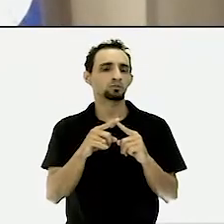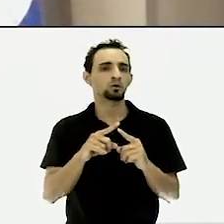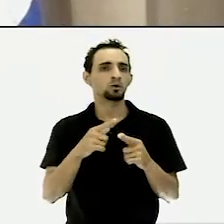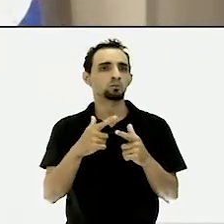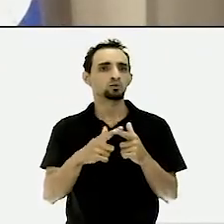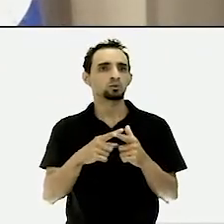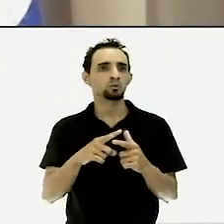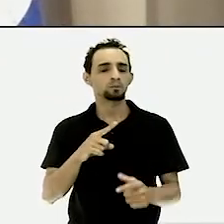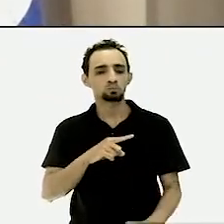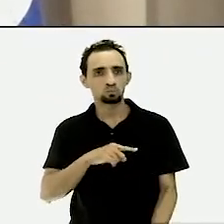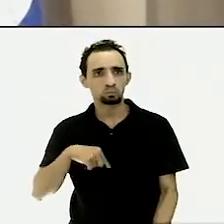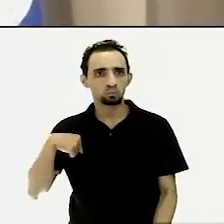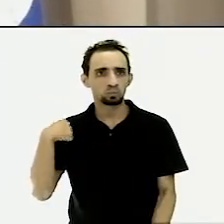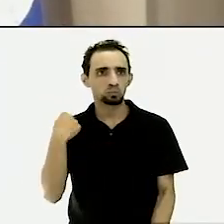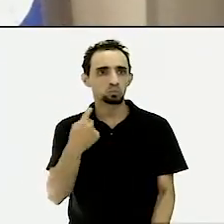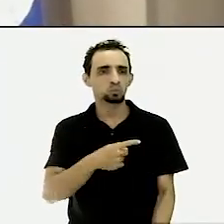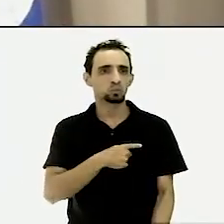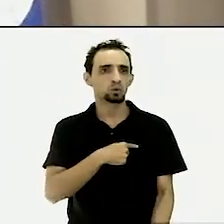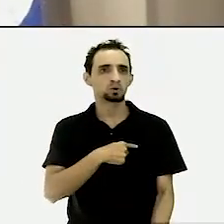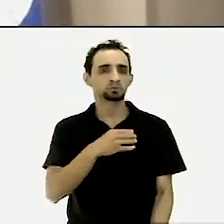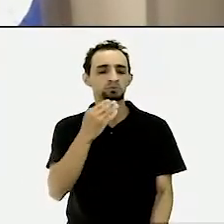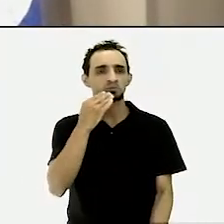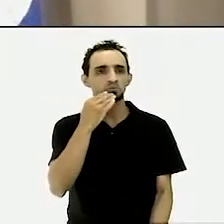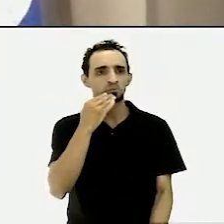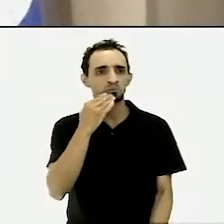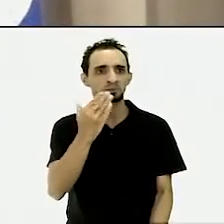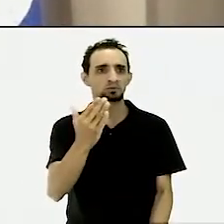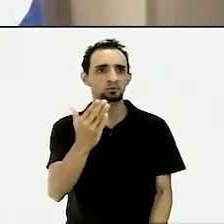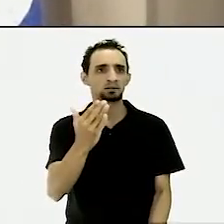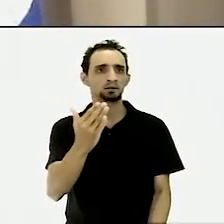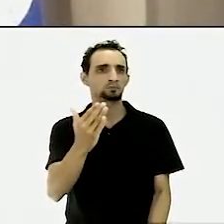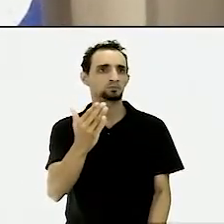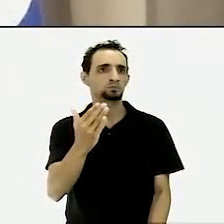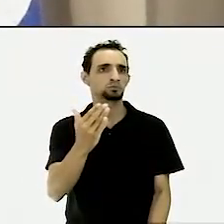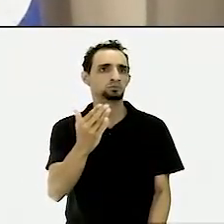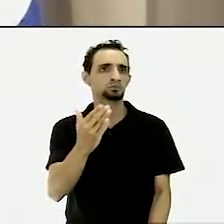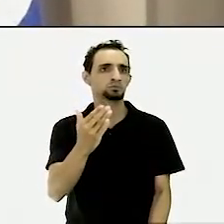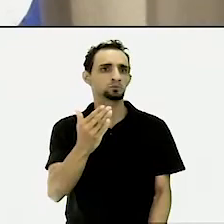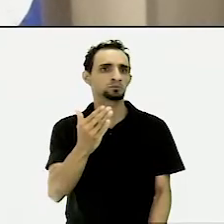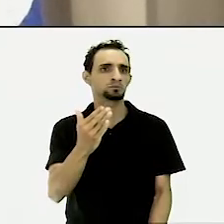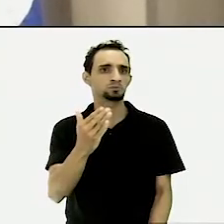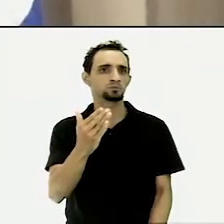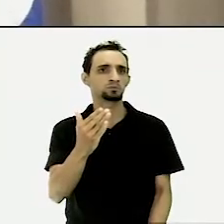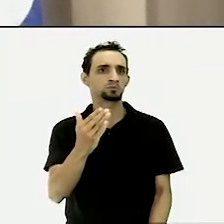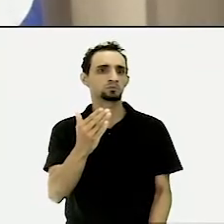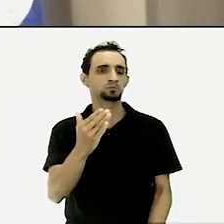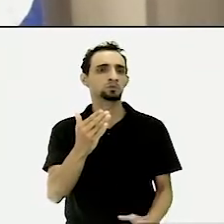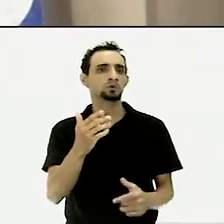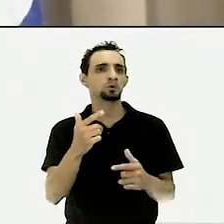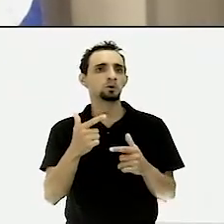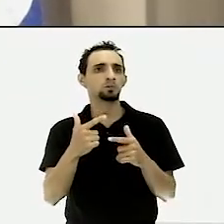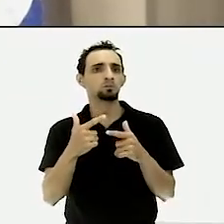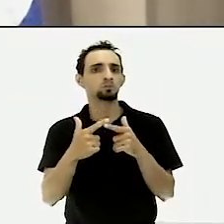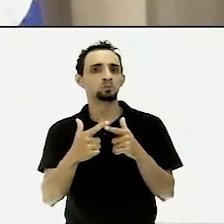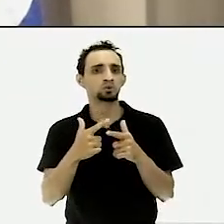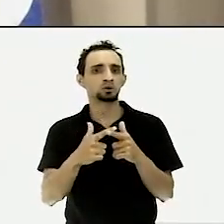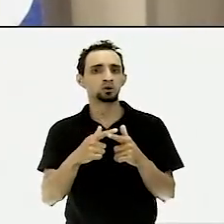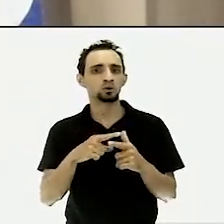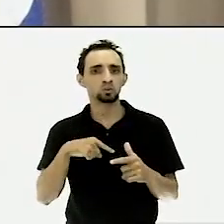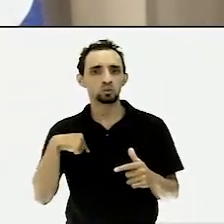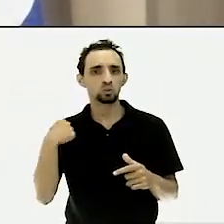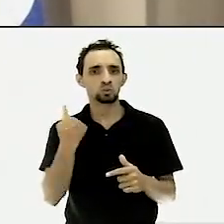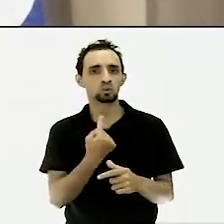apropriados, tinha que levar o transporte do município, não havia suporte para o paciente em